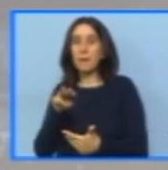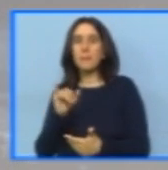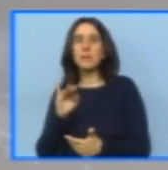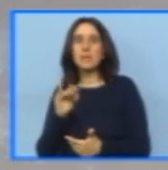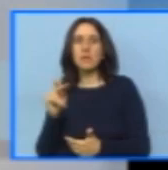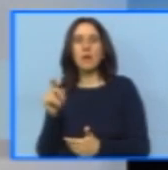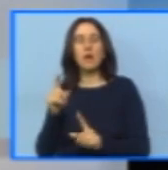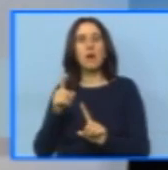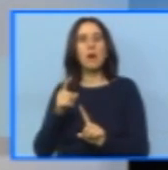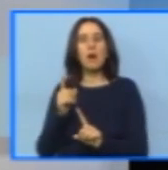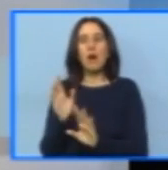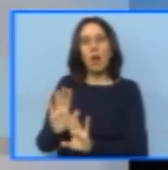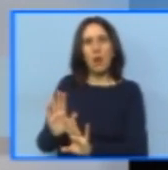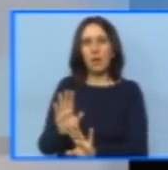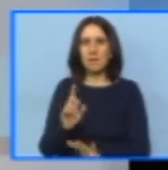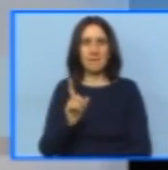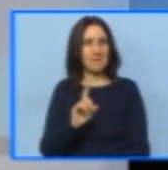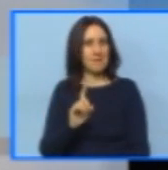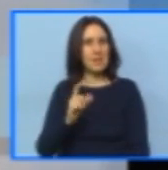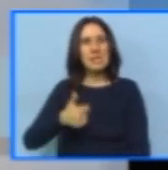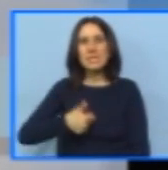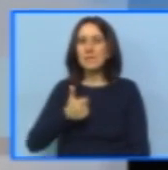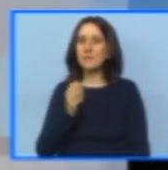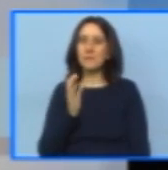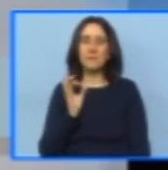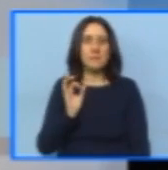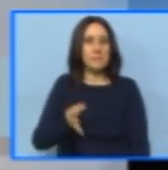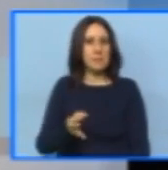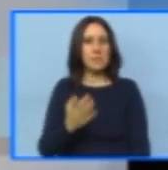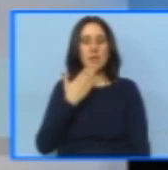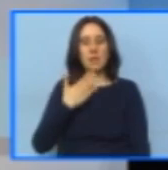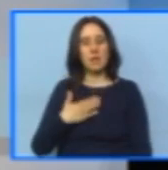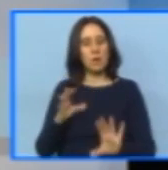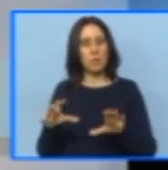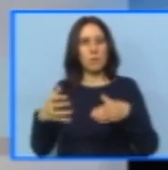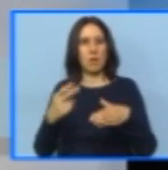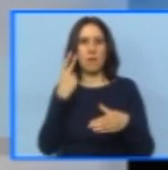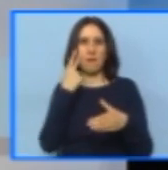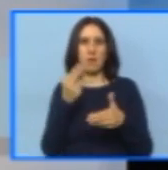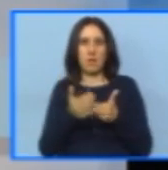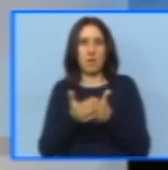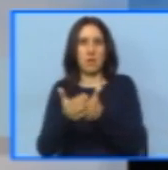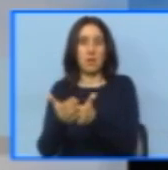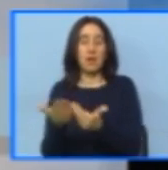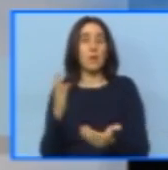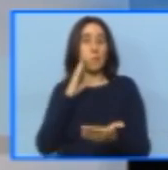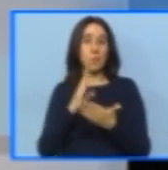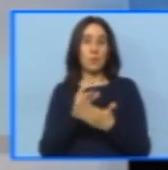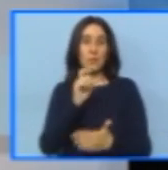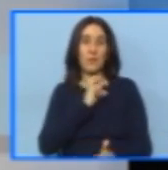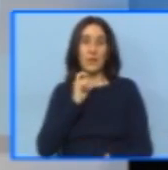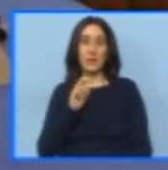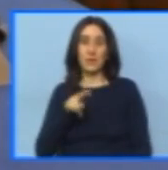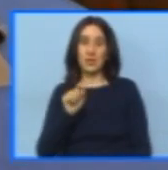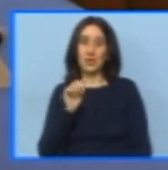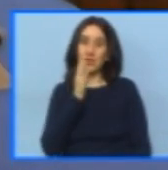prescindível. É um assunto fundamental na organização da vida da comunidade. E, finalmente, o Frei Nunes já disse, o tema da